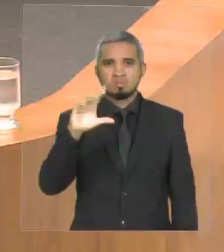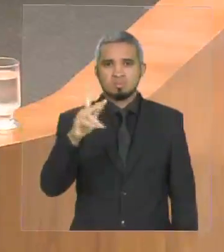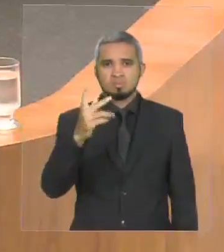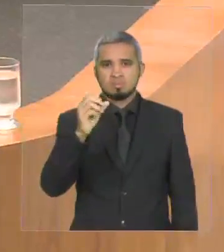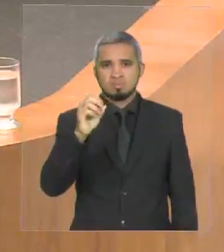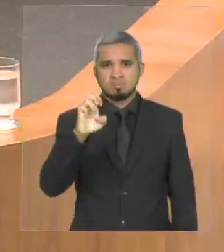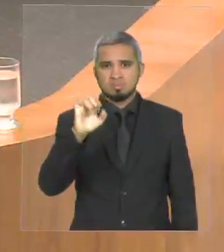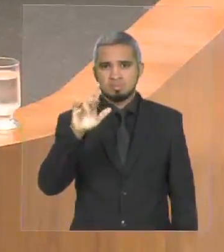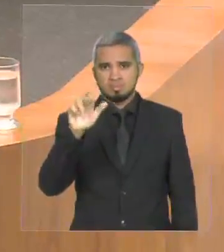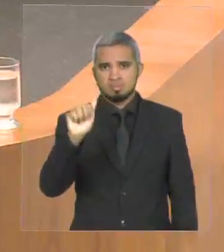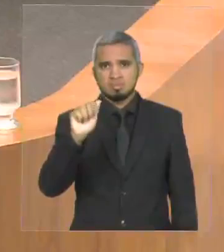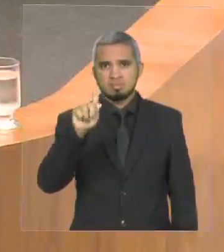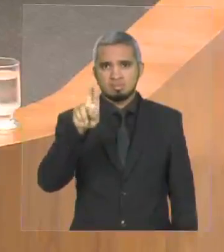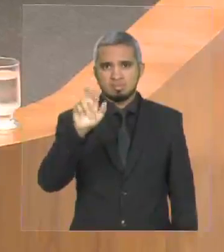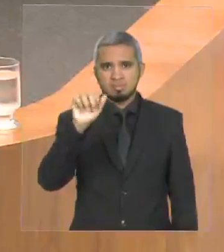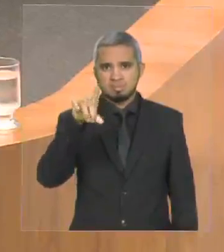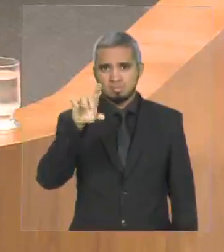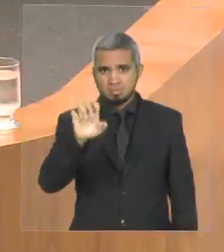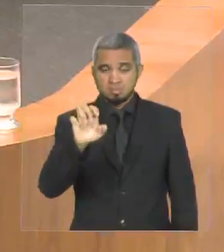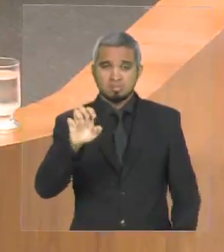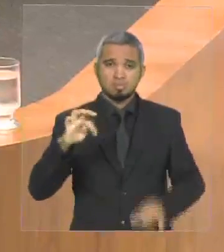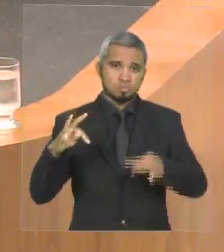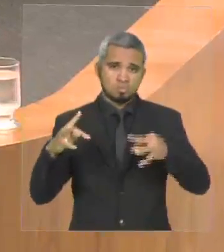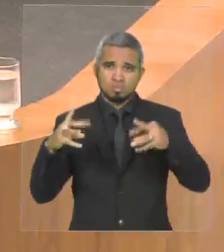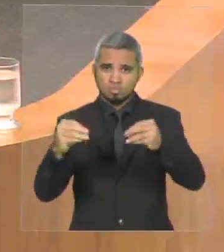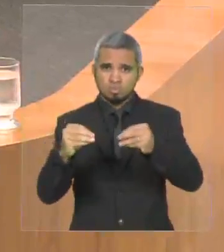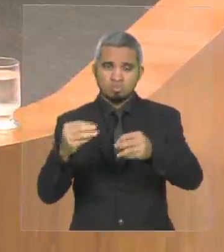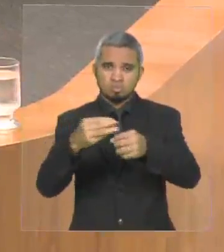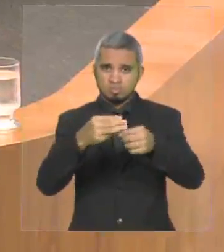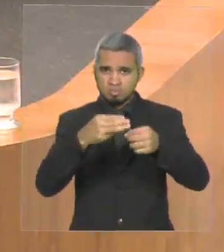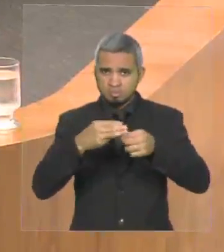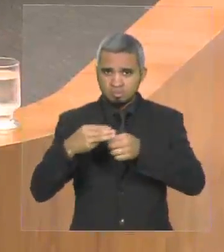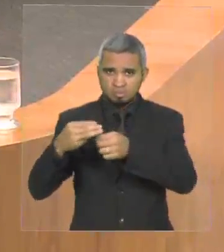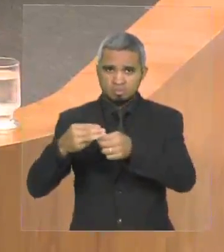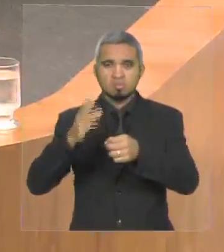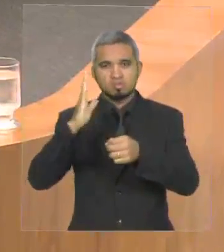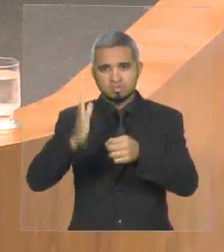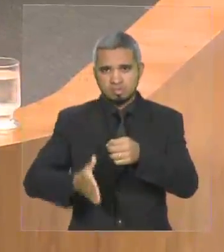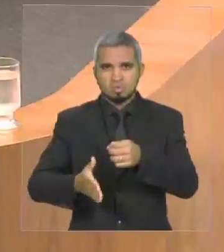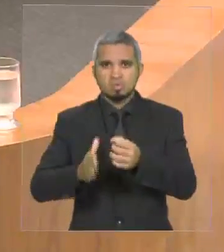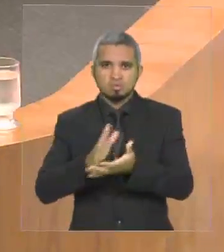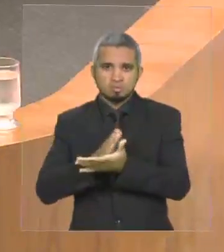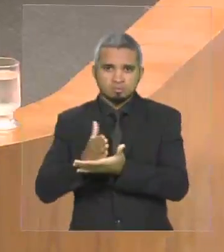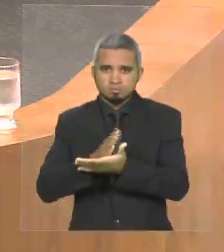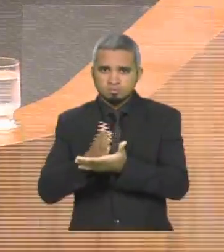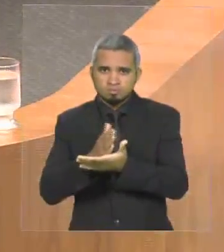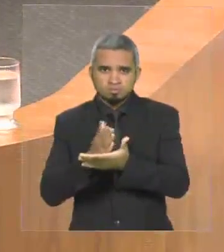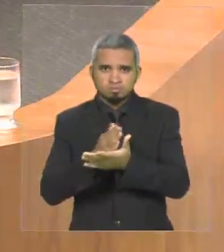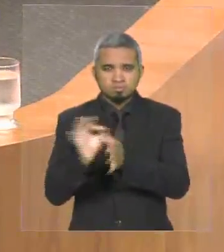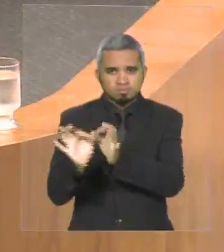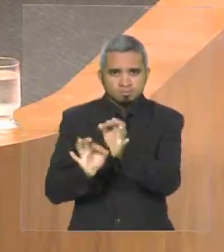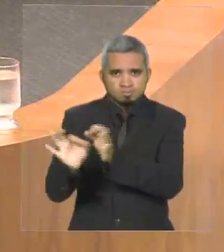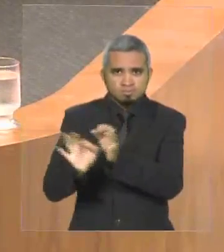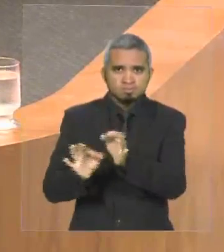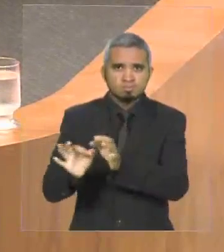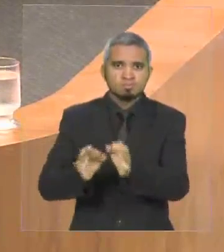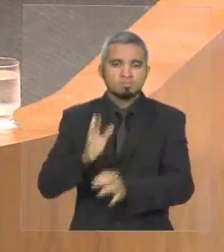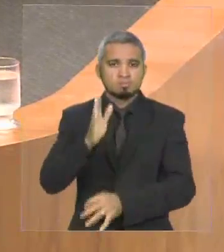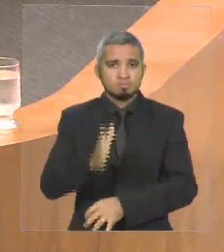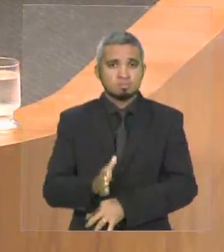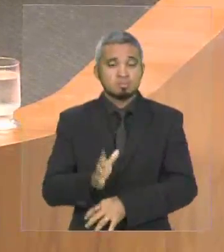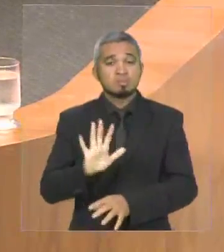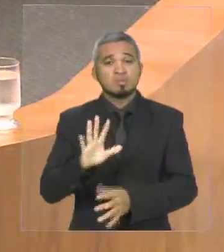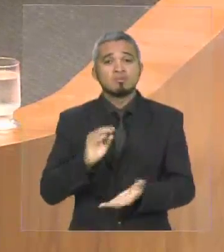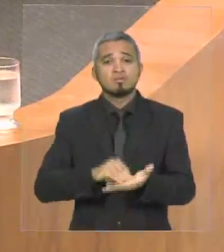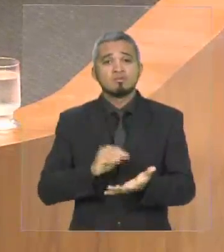estão abrangidos pela concepção e pela estruturação de uma região metropolitana. Agora chegou a hora de dar o